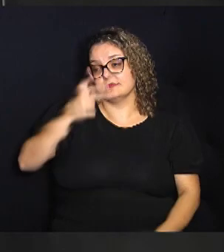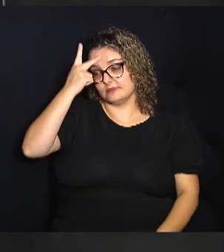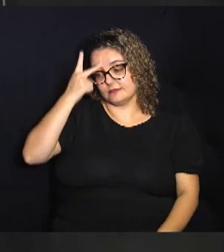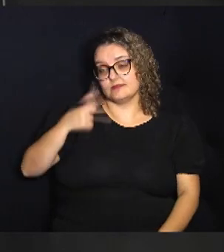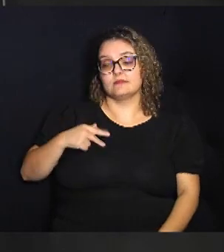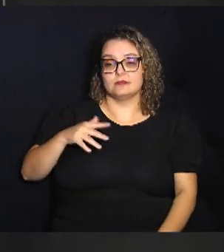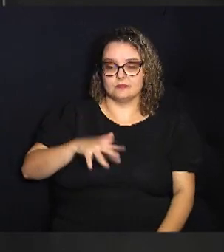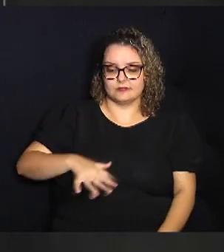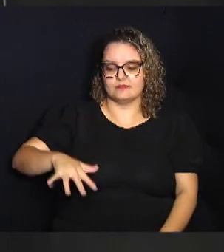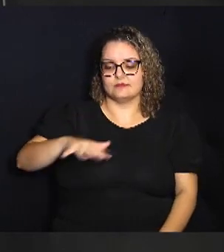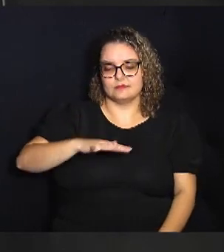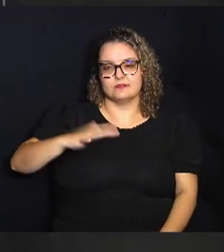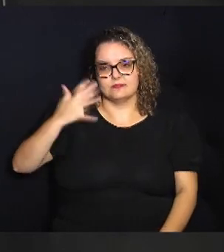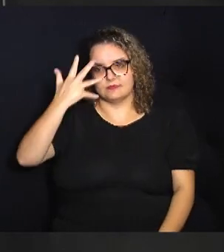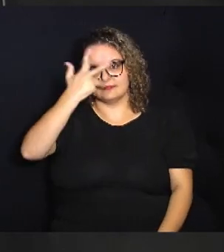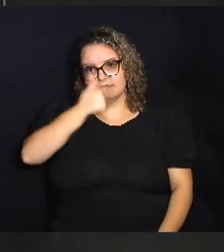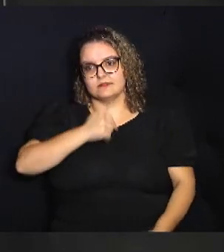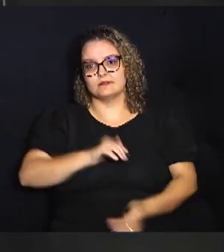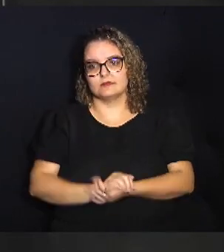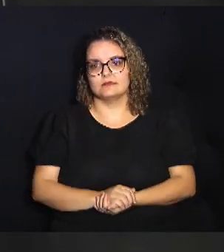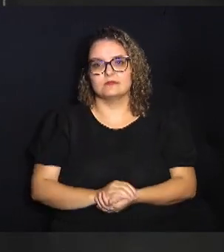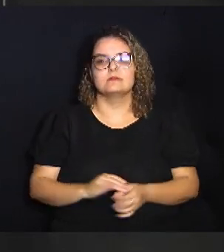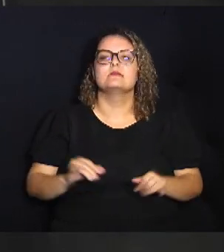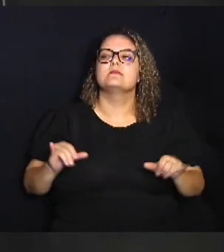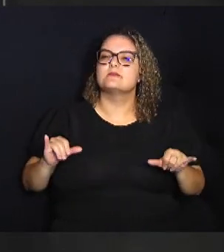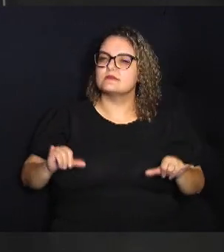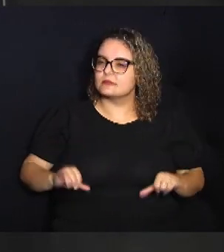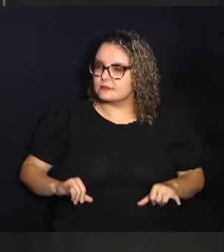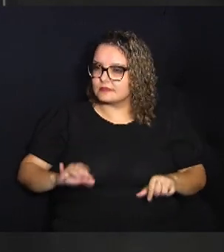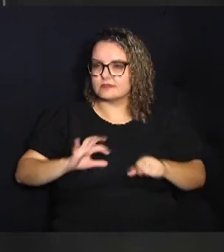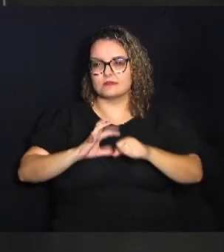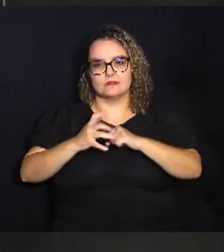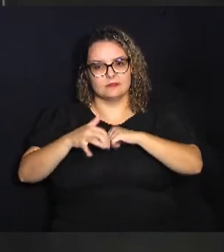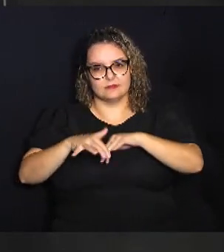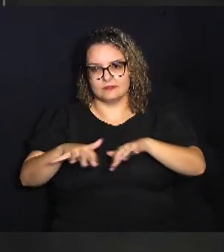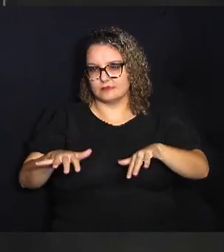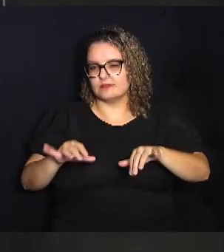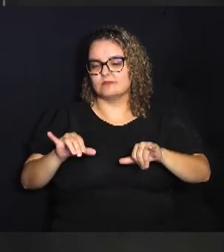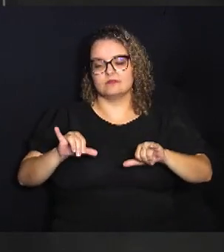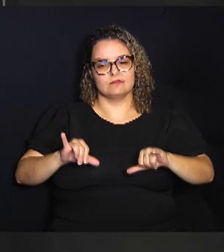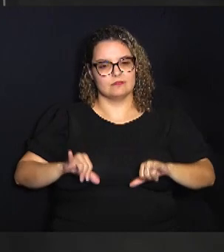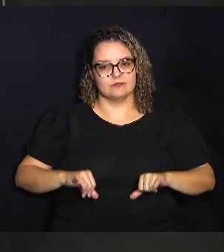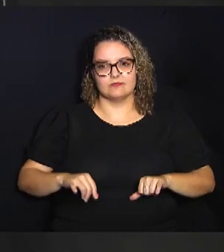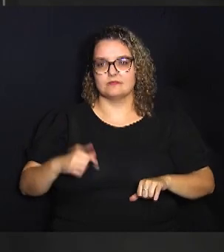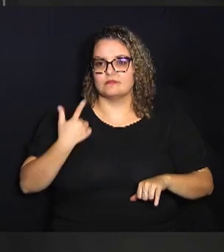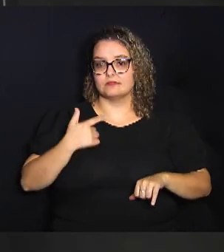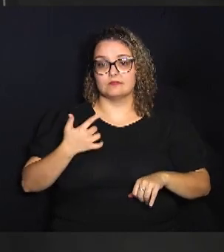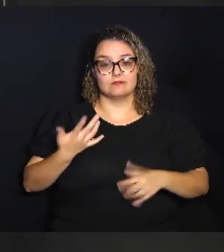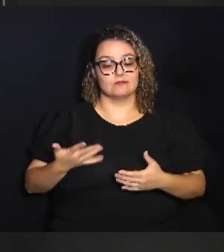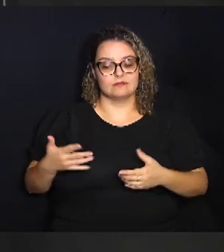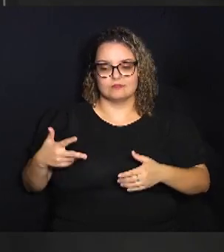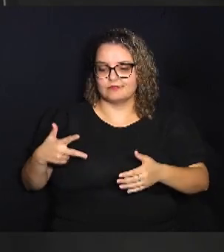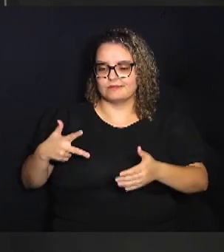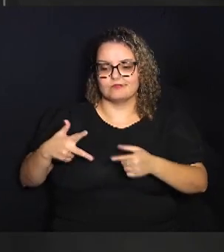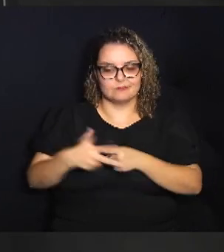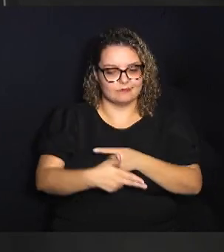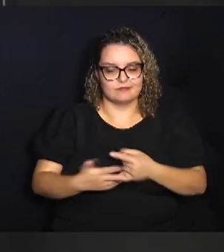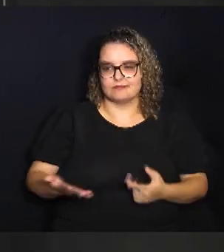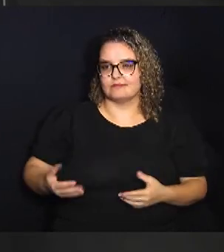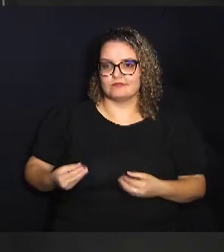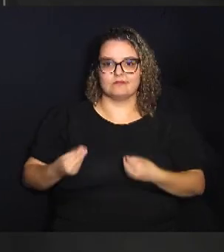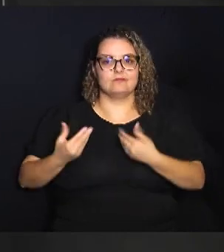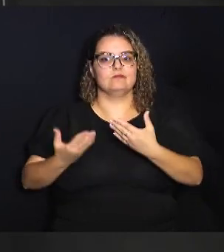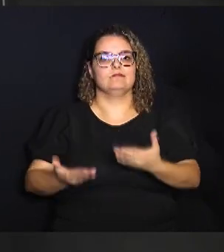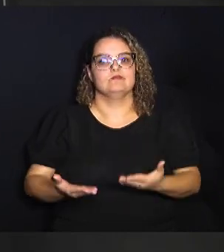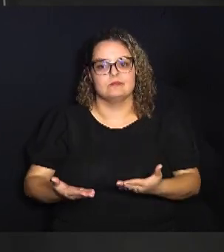segmento da beleza, ele sofreu muito com a pandemia, sofreu muito, fomos impedidos de trabalhar, de levar o